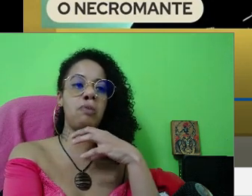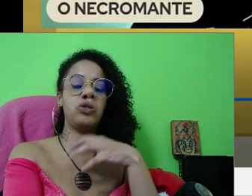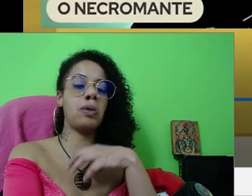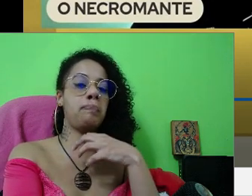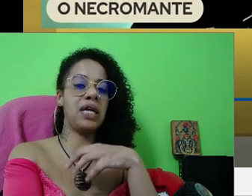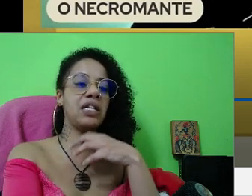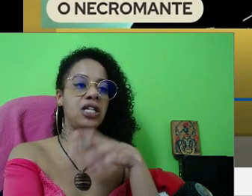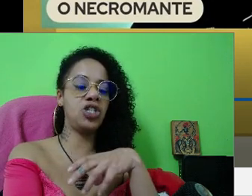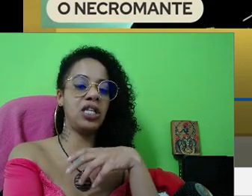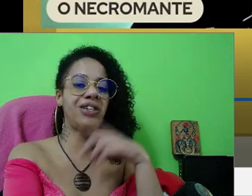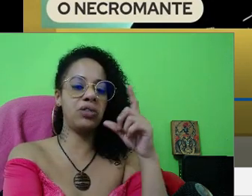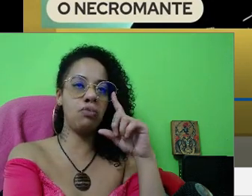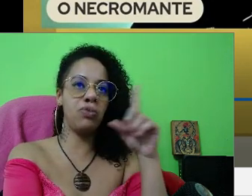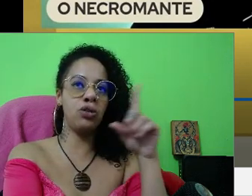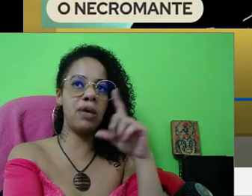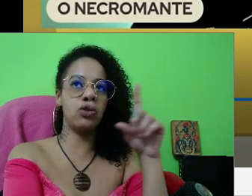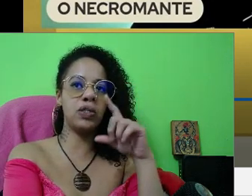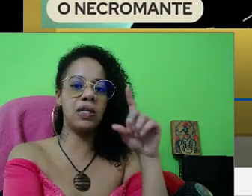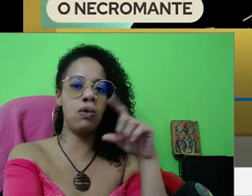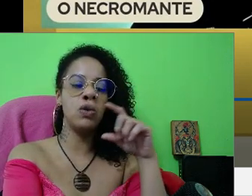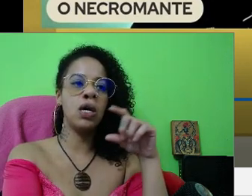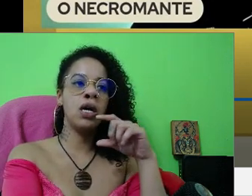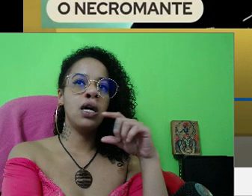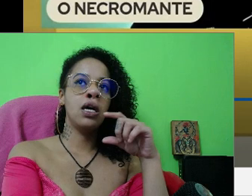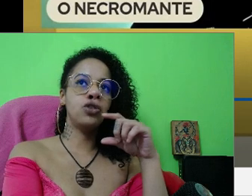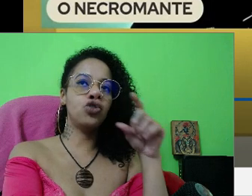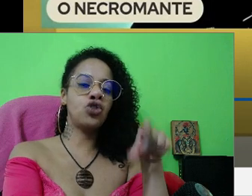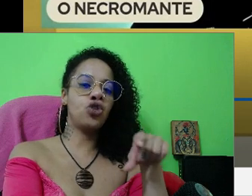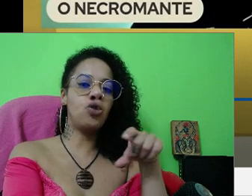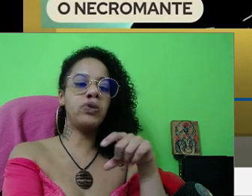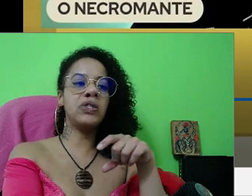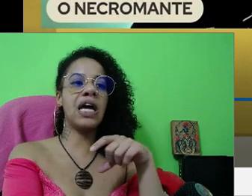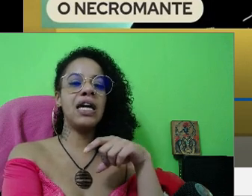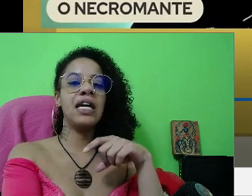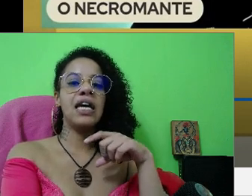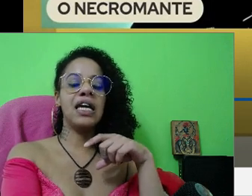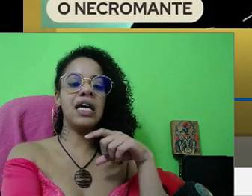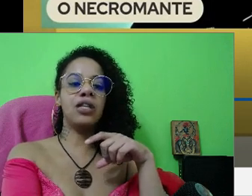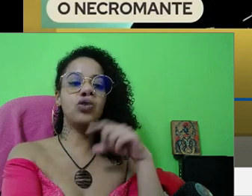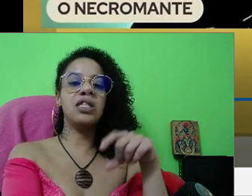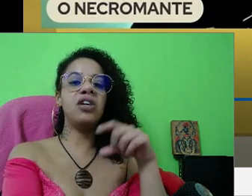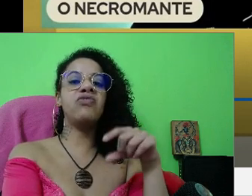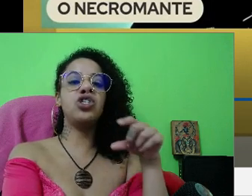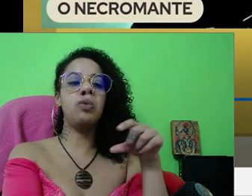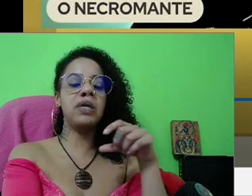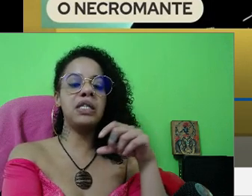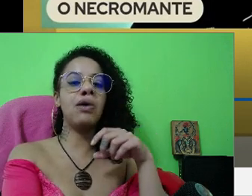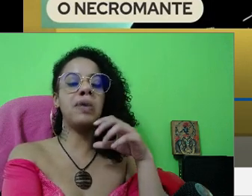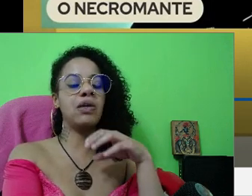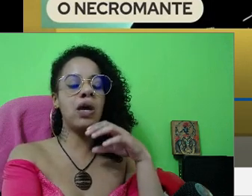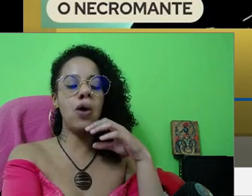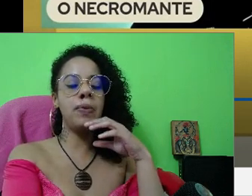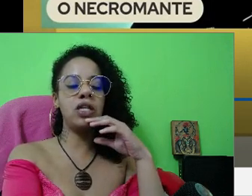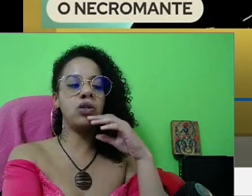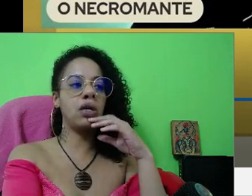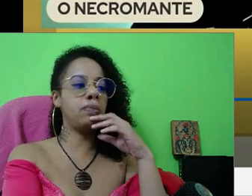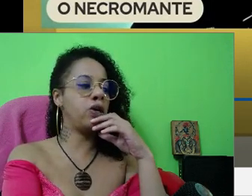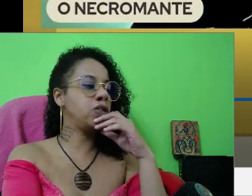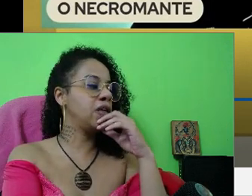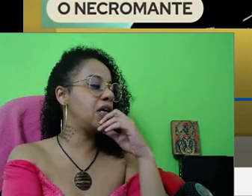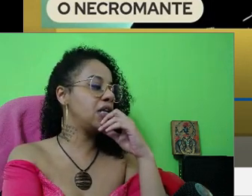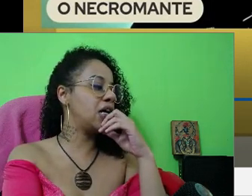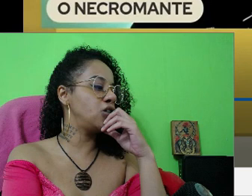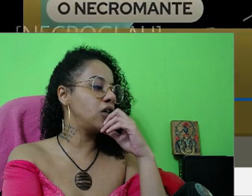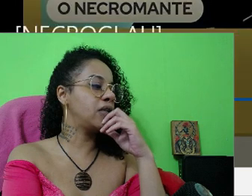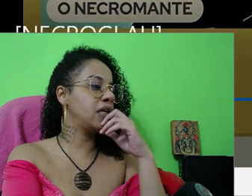mas eu não sou uma pessoa preta retinta e eu tenho muito bem a noção dos grupos né e dos níveis de opressão mas eu realmente eu